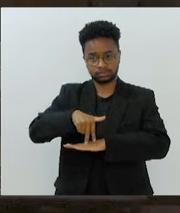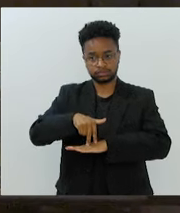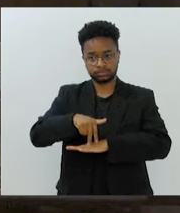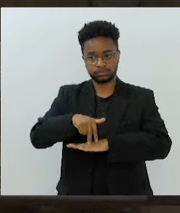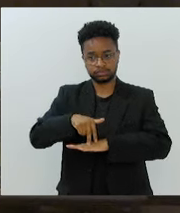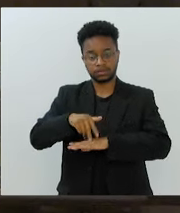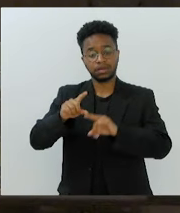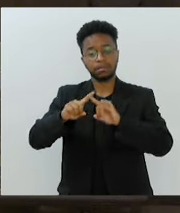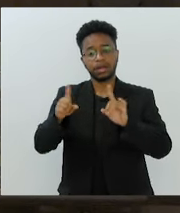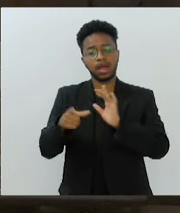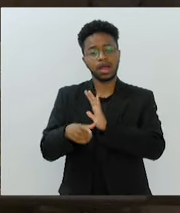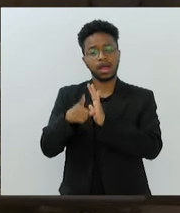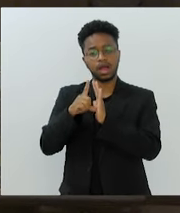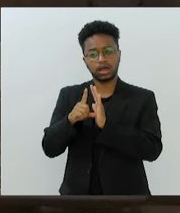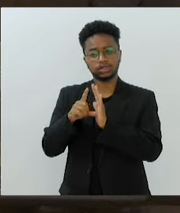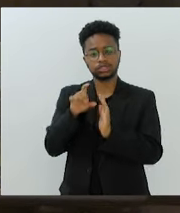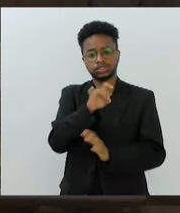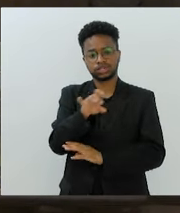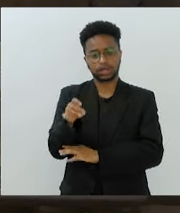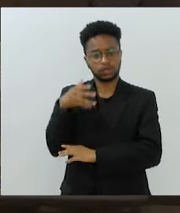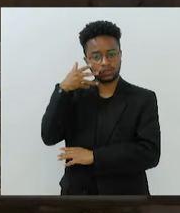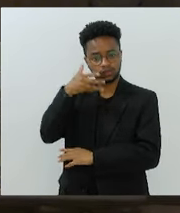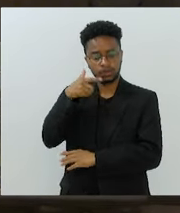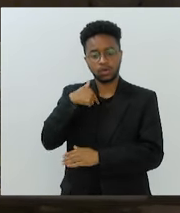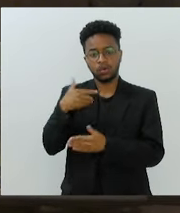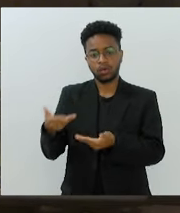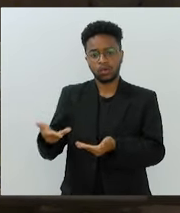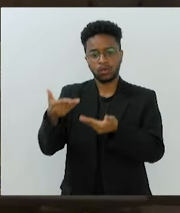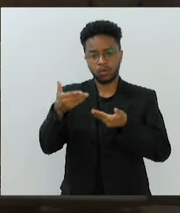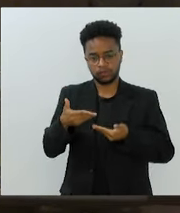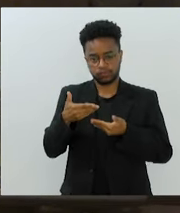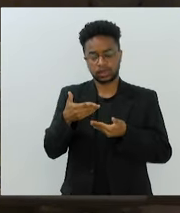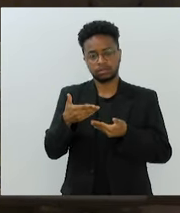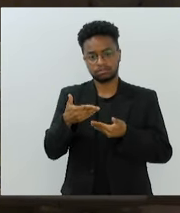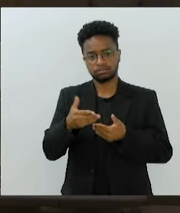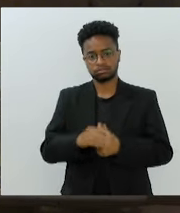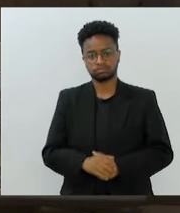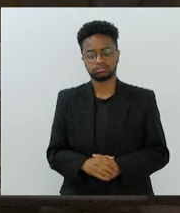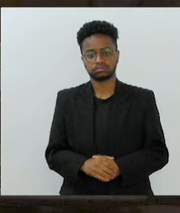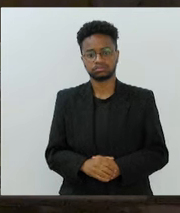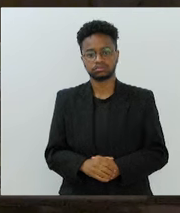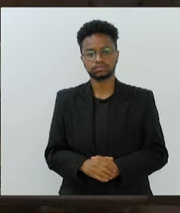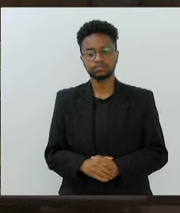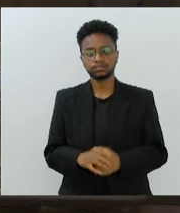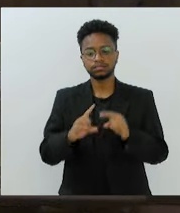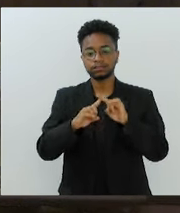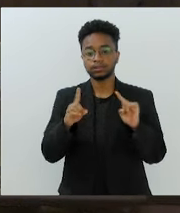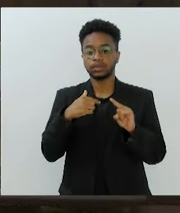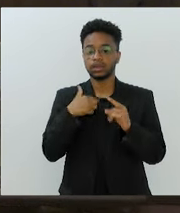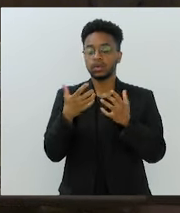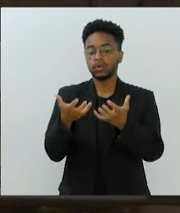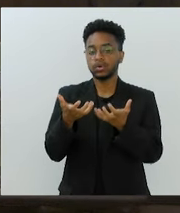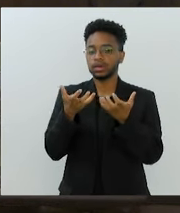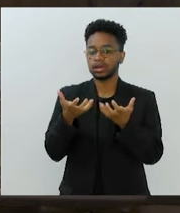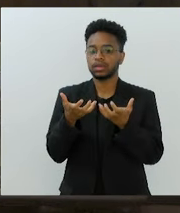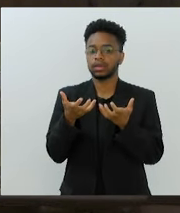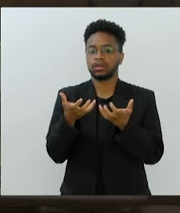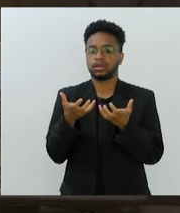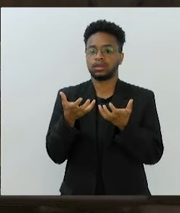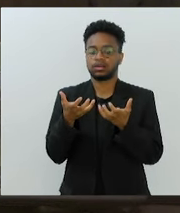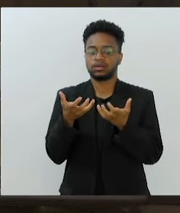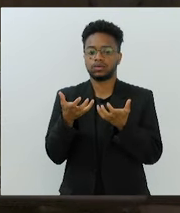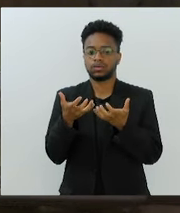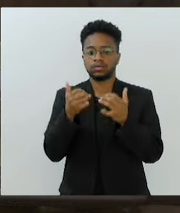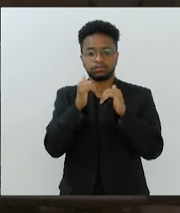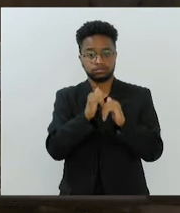Antes deles falarem, já vou chamá-los, eles vão falar. Eu queria, André Tregueiro, dizer